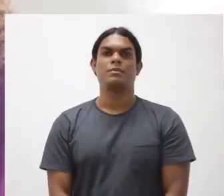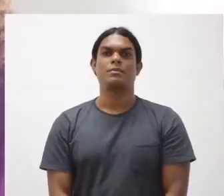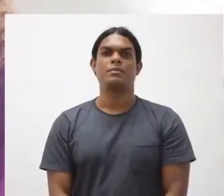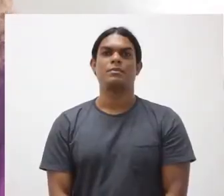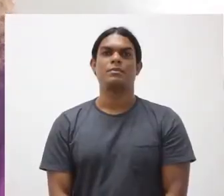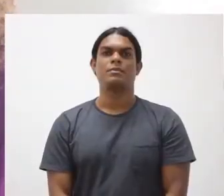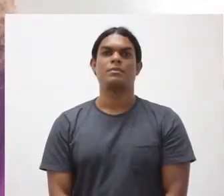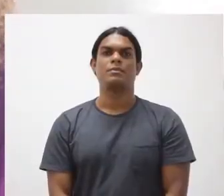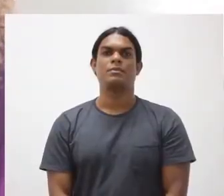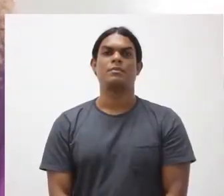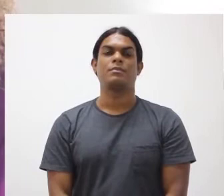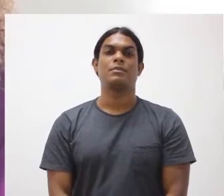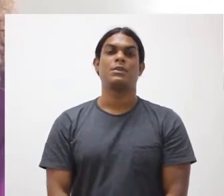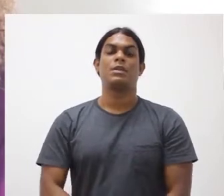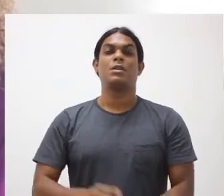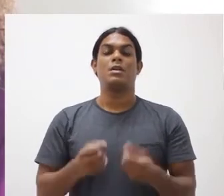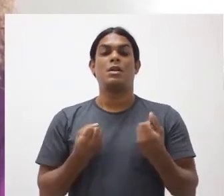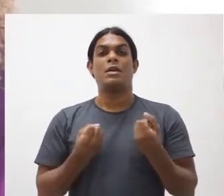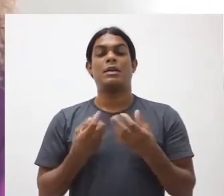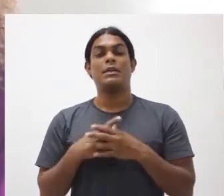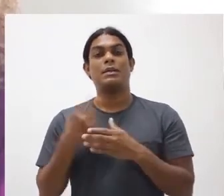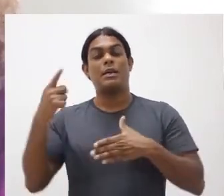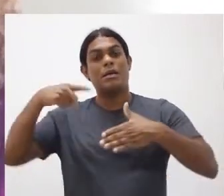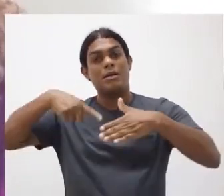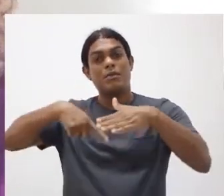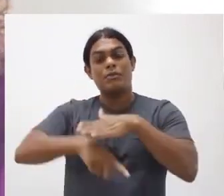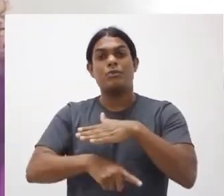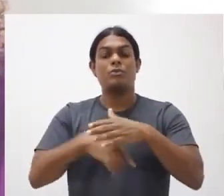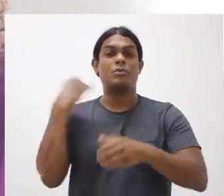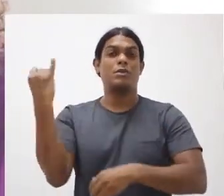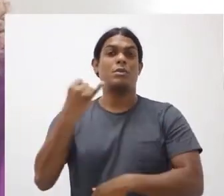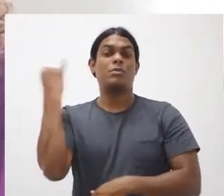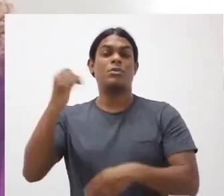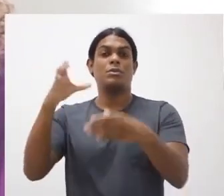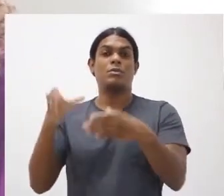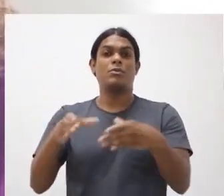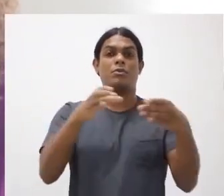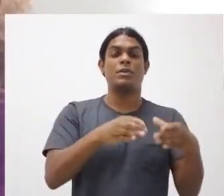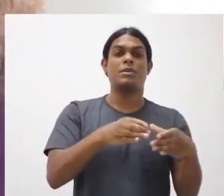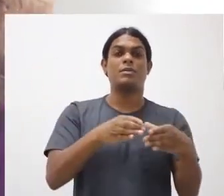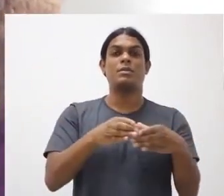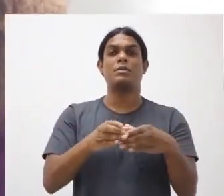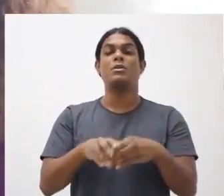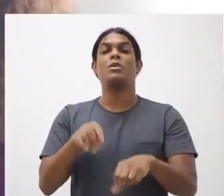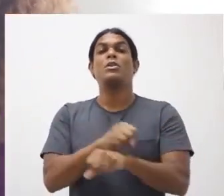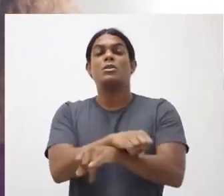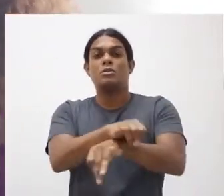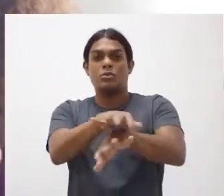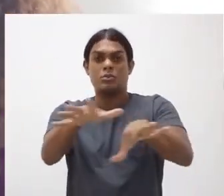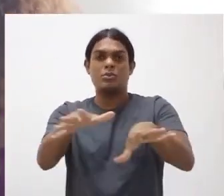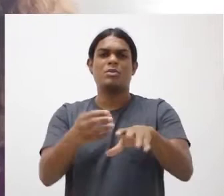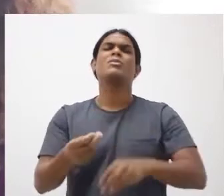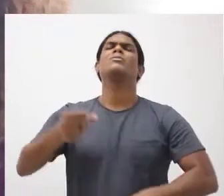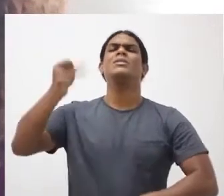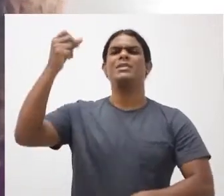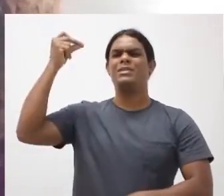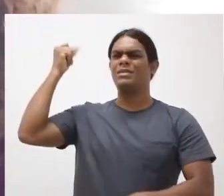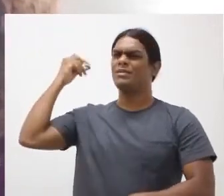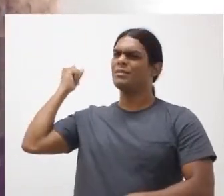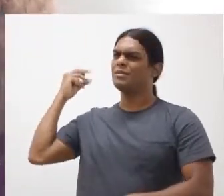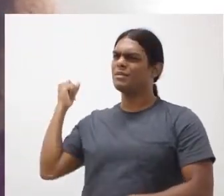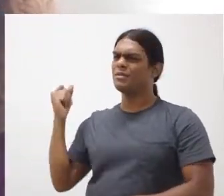da importância da movimentação e distribuição, não só nos dias atuais, mas também desde os